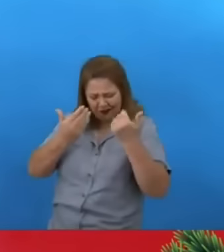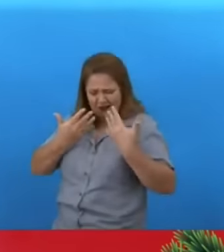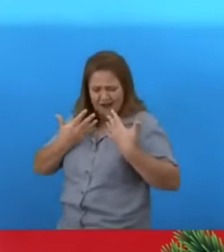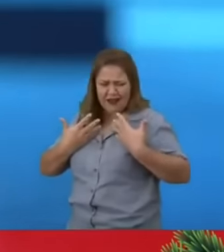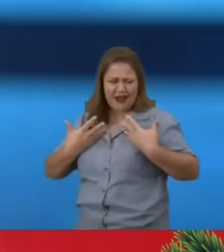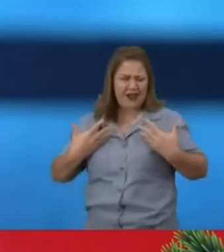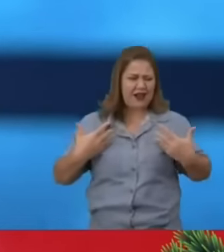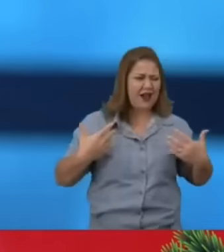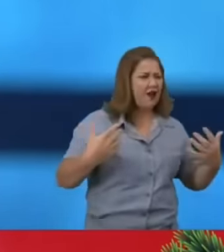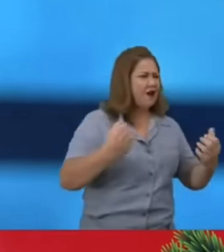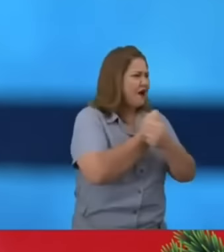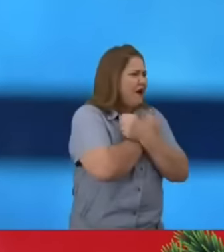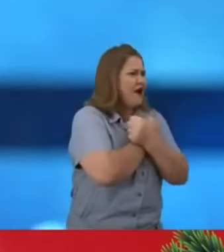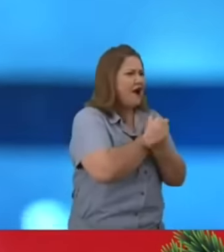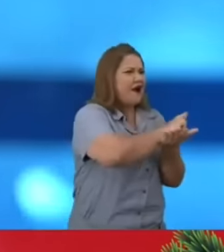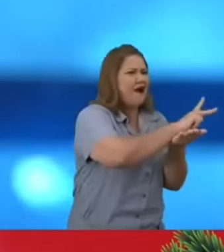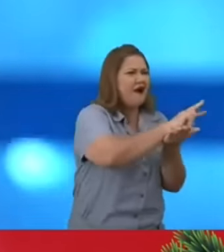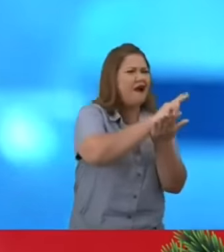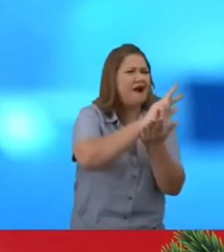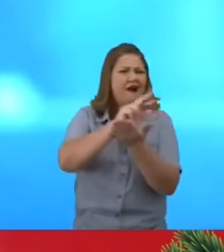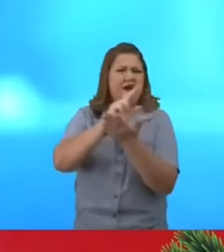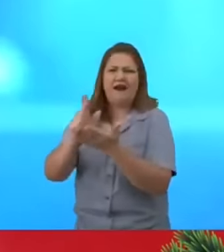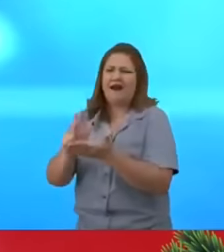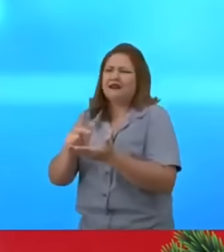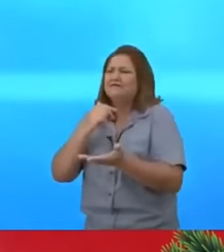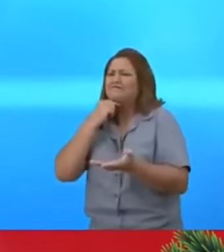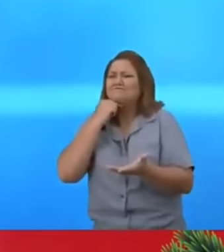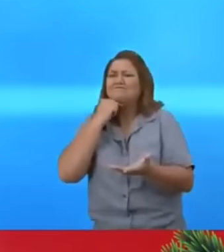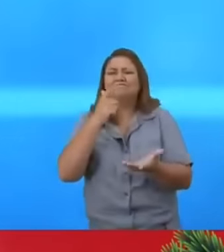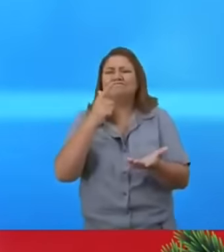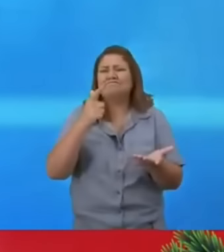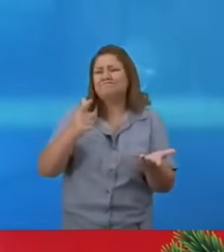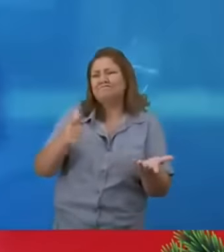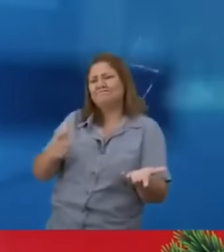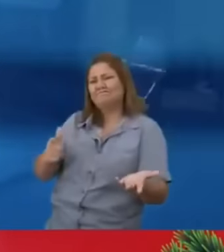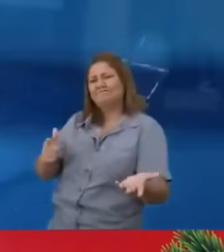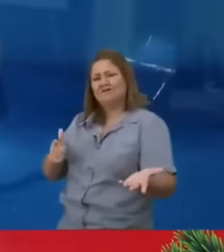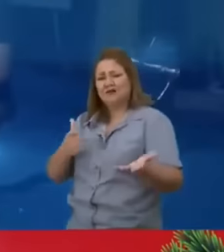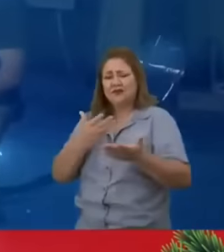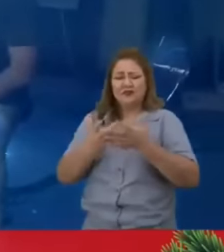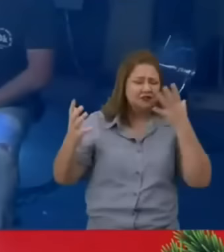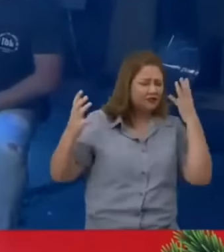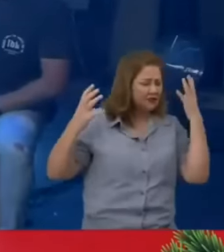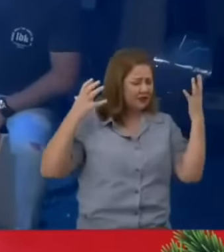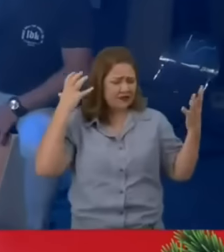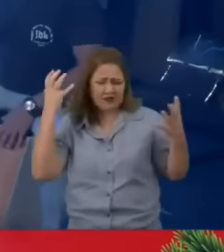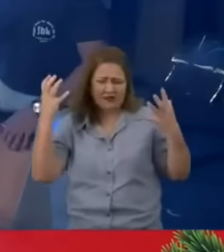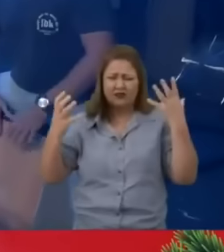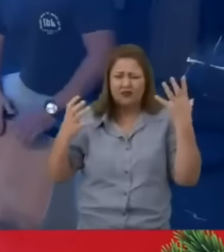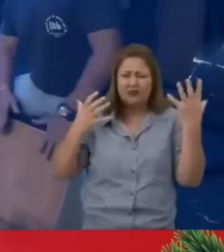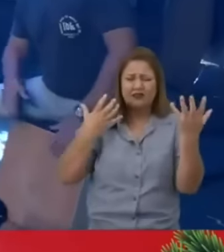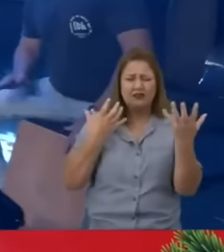buscando em outros braços seus abraços, perdido no vazio de outros